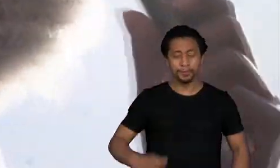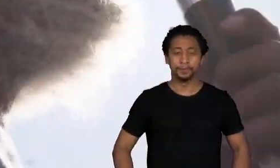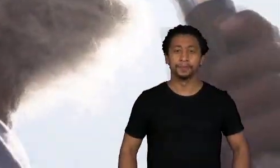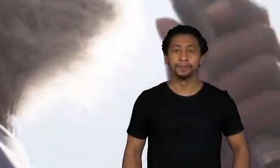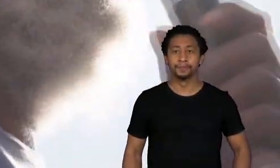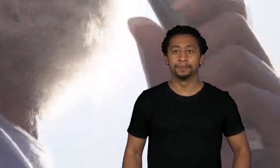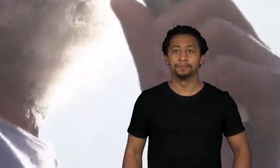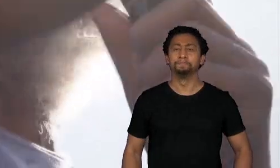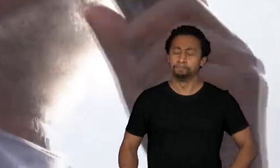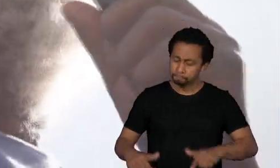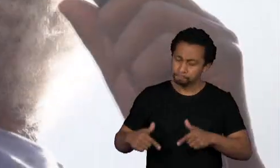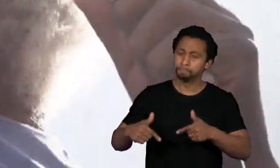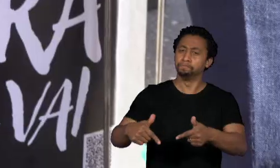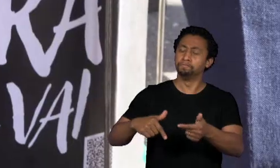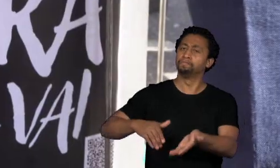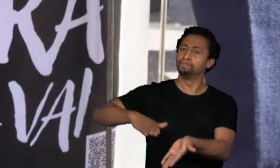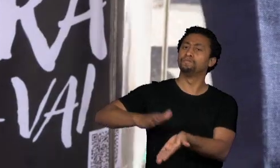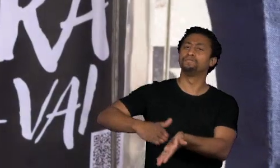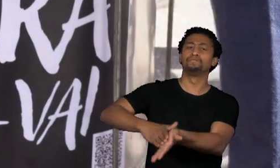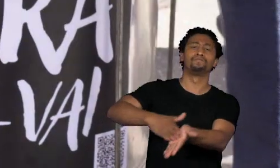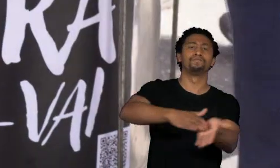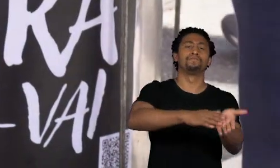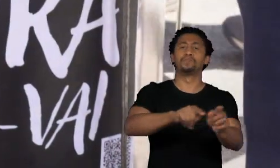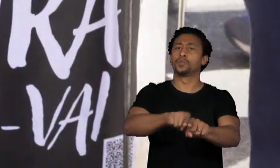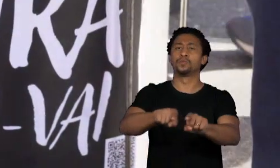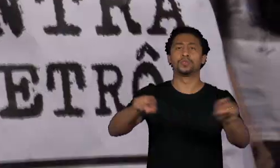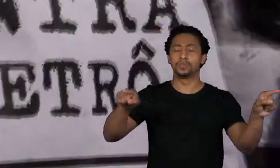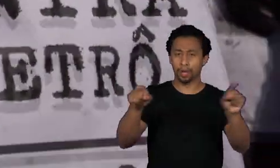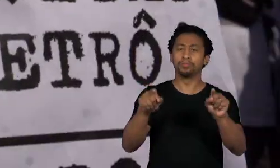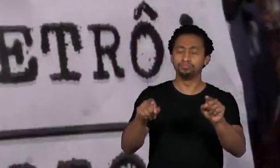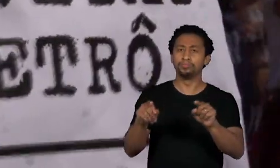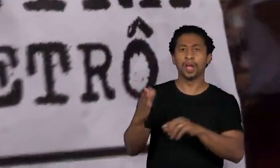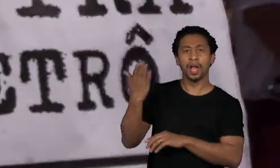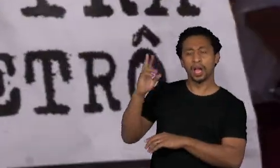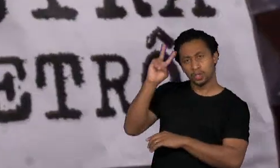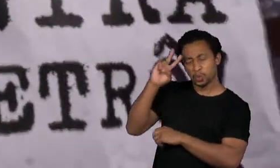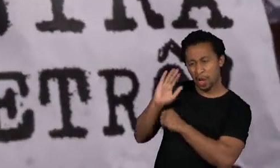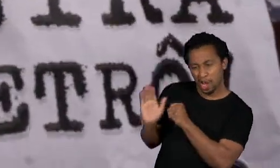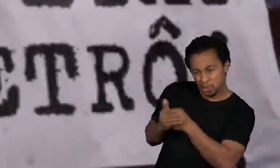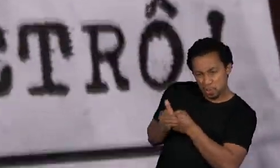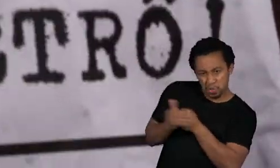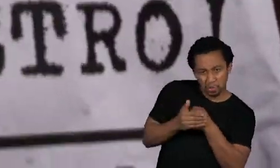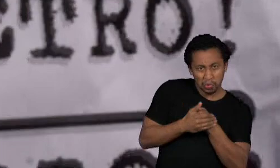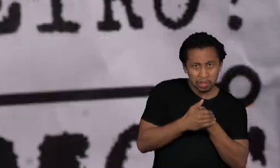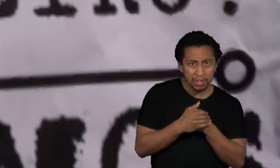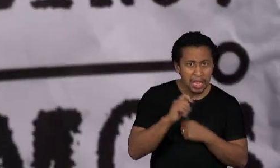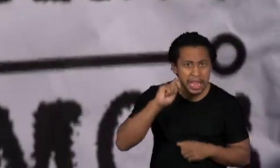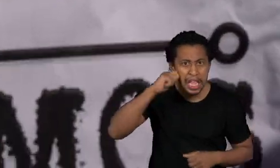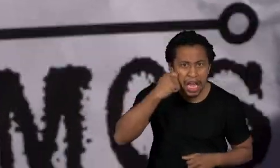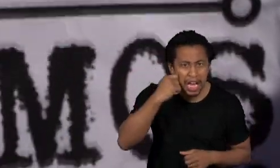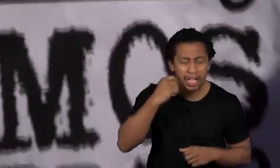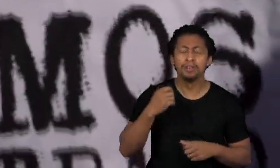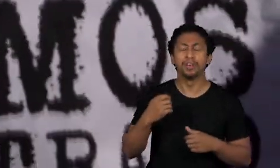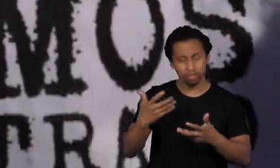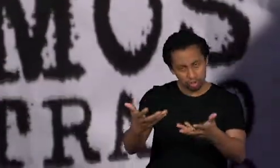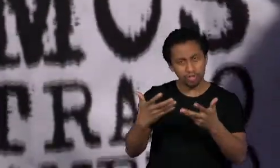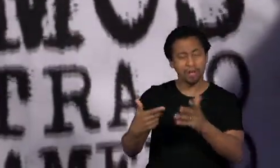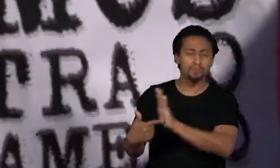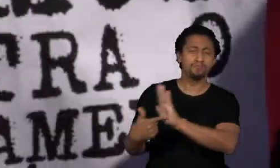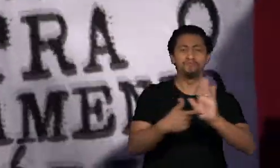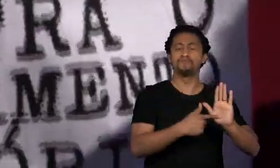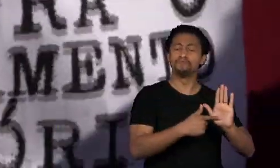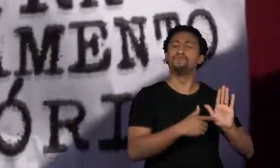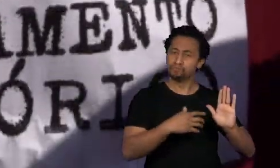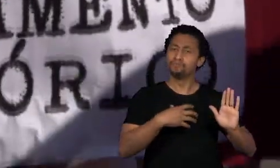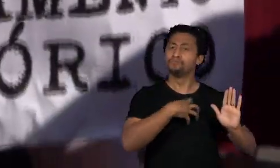E vamos exigir, sim, que os espaços históricos da população negra, inclusive aqui do Vai-Vai, sejam garantidos.